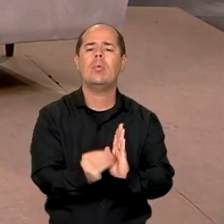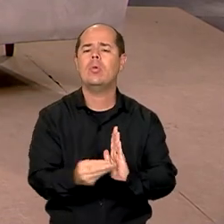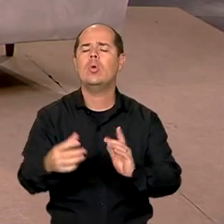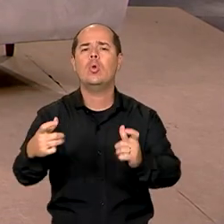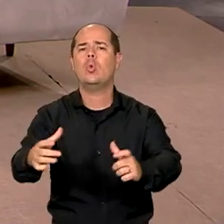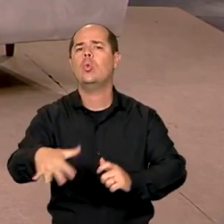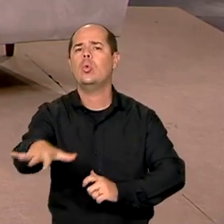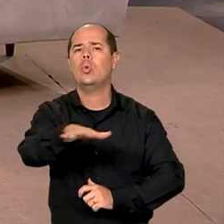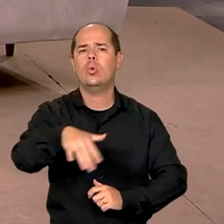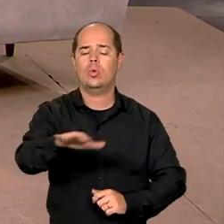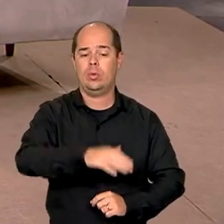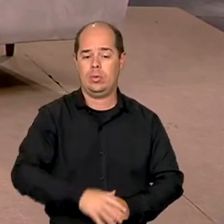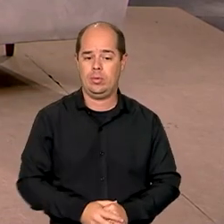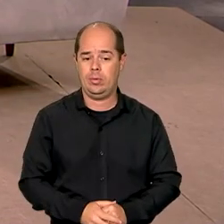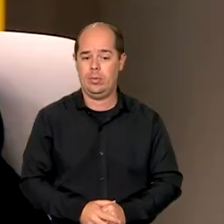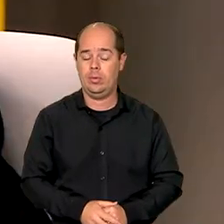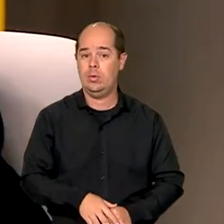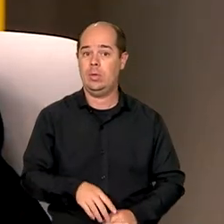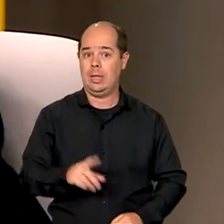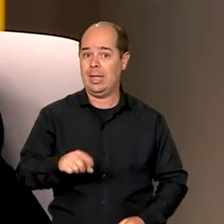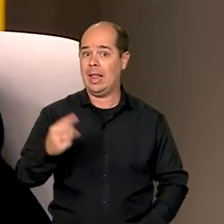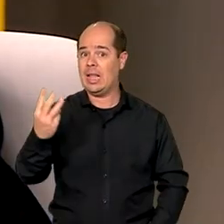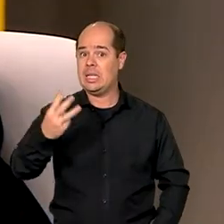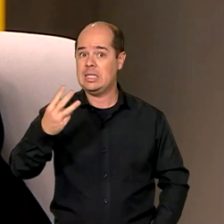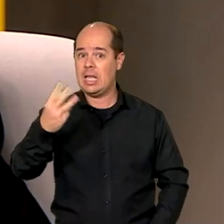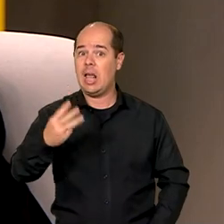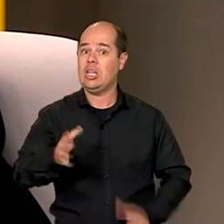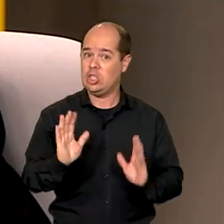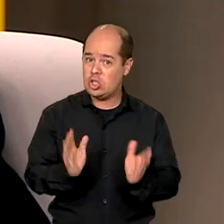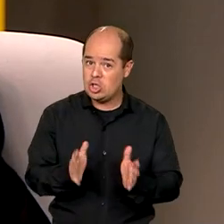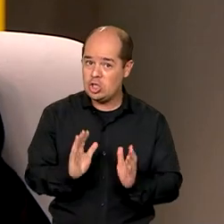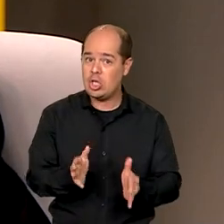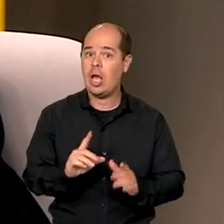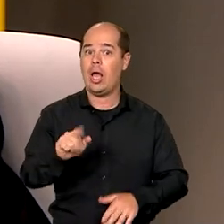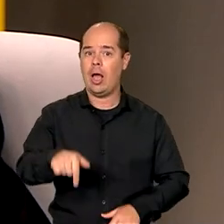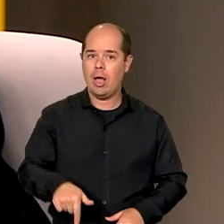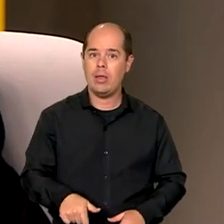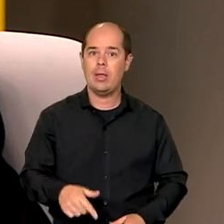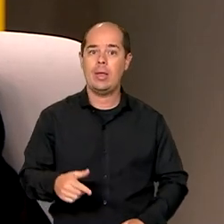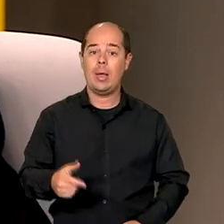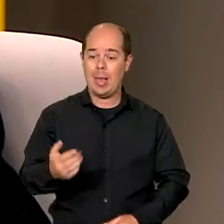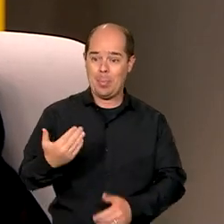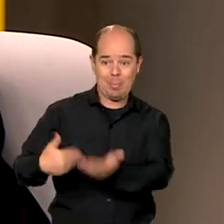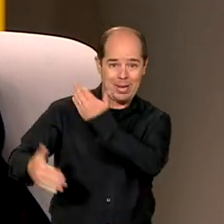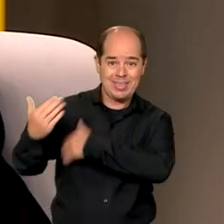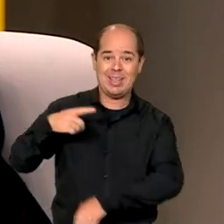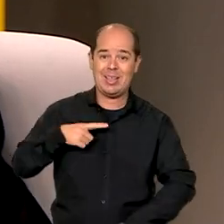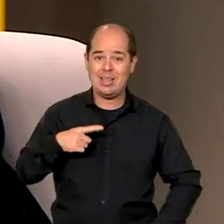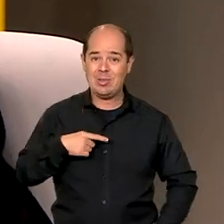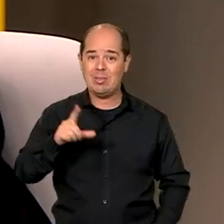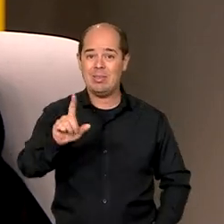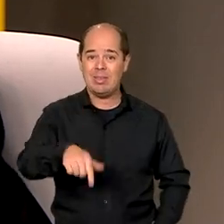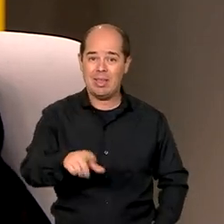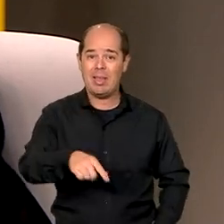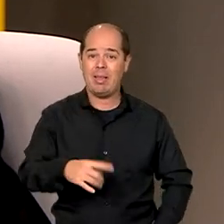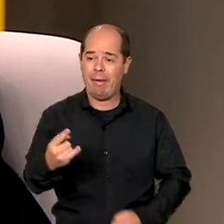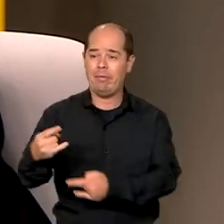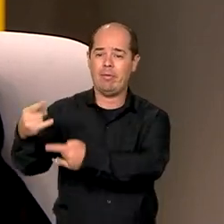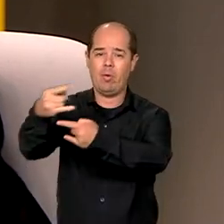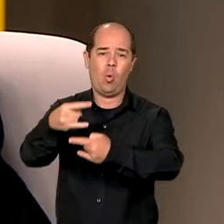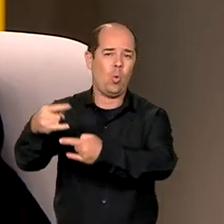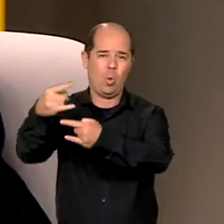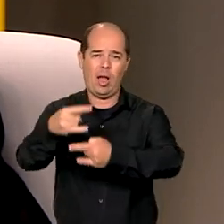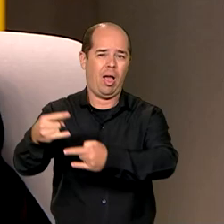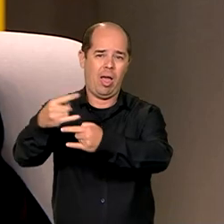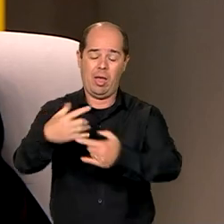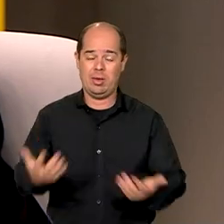evento, Mercado das Indústrias Criativas no Brasil. A anterior tinha sido virtual. E como virtual, a gente